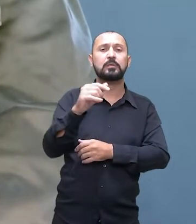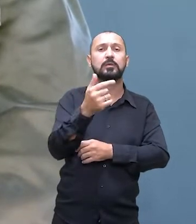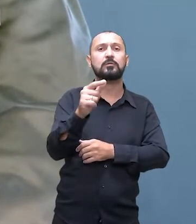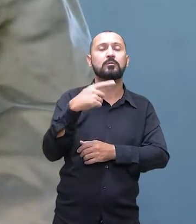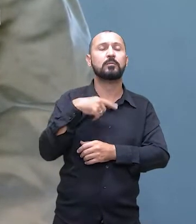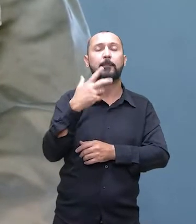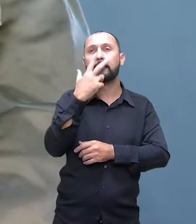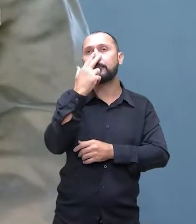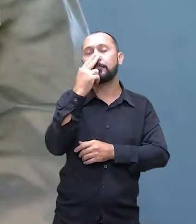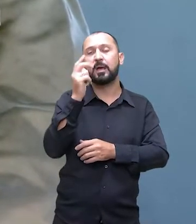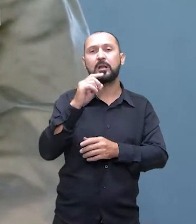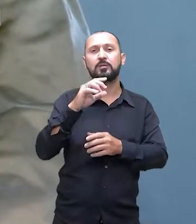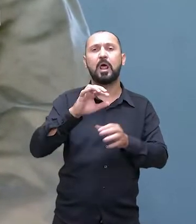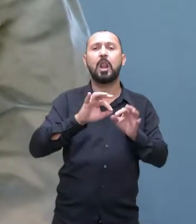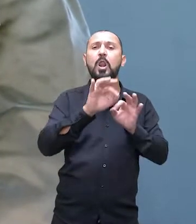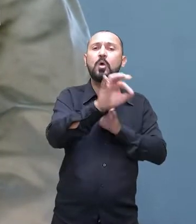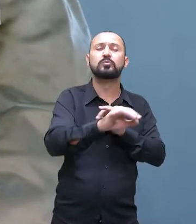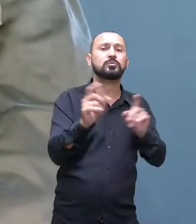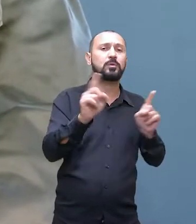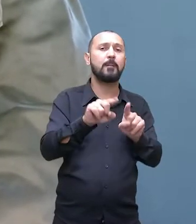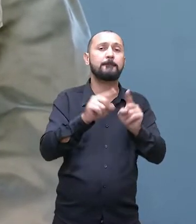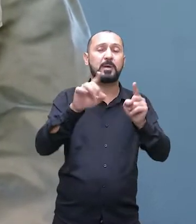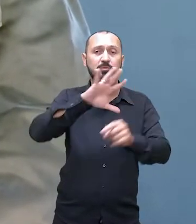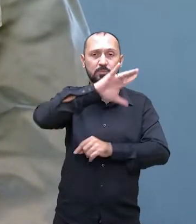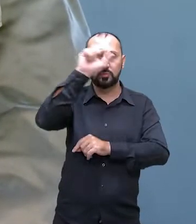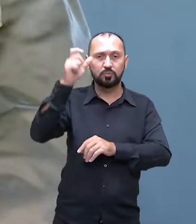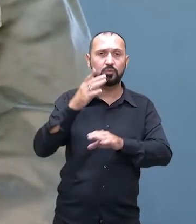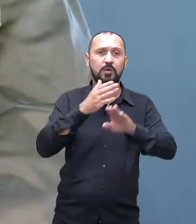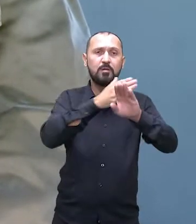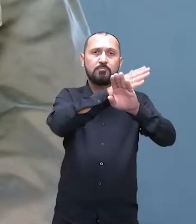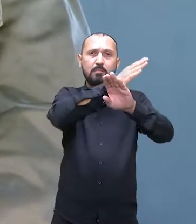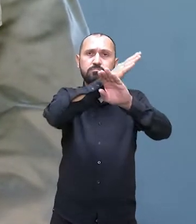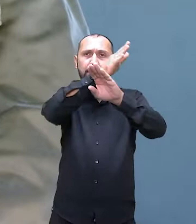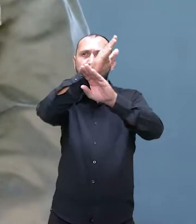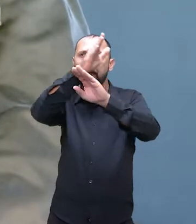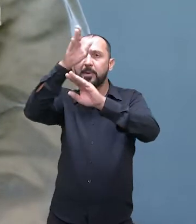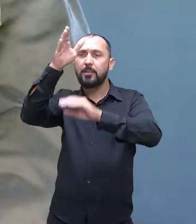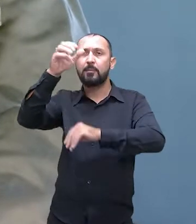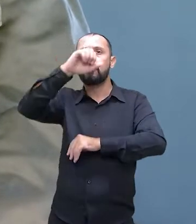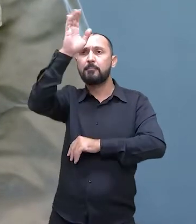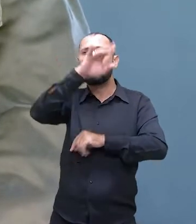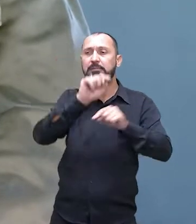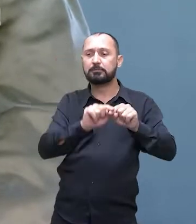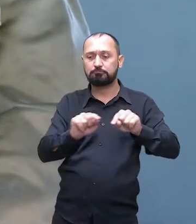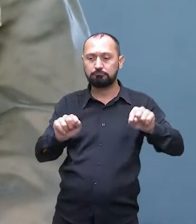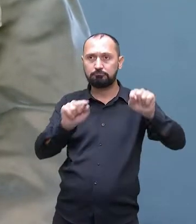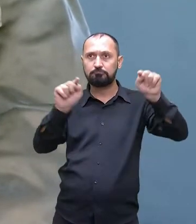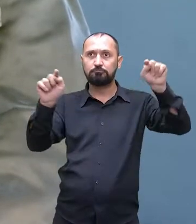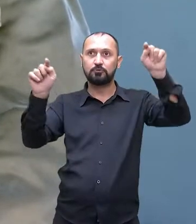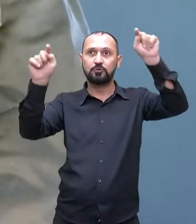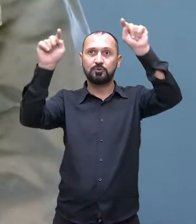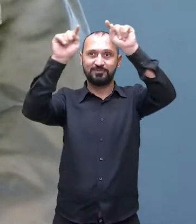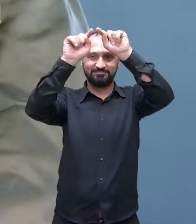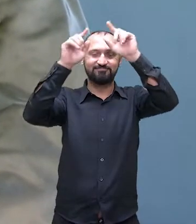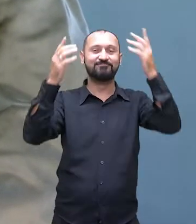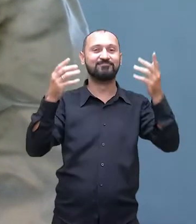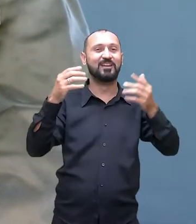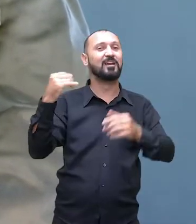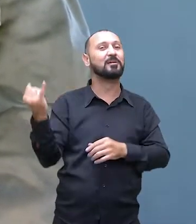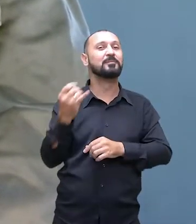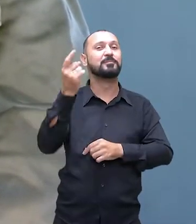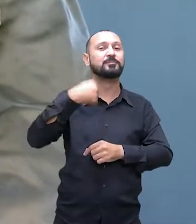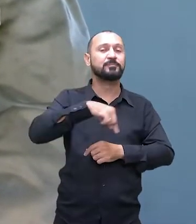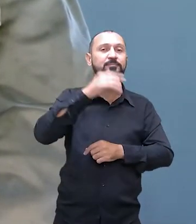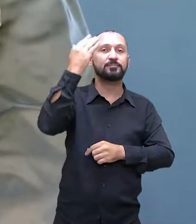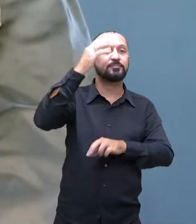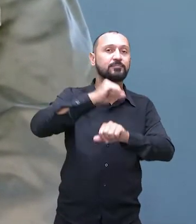embora não estejamos tão longe dos grandes centros, mas sai de Mato Grosso do Sul e vai circular por um Brasil inteiro. Então é importante